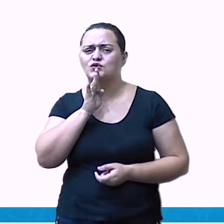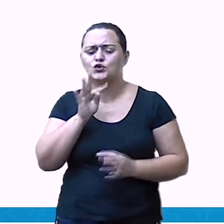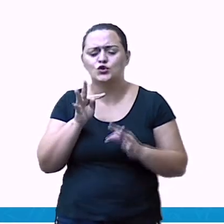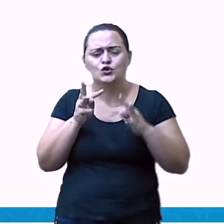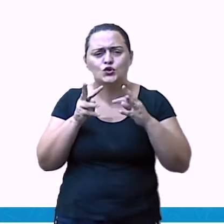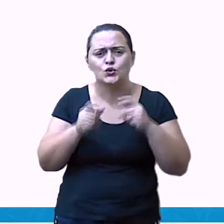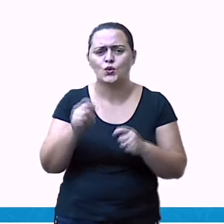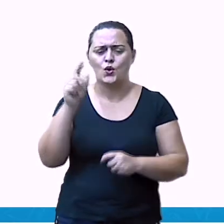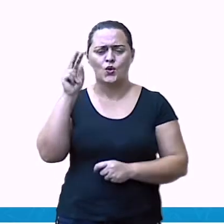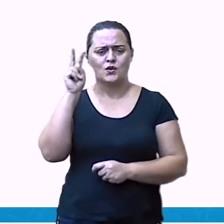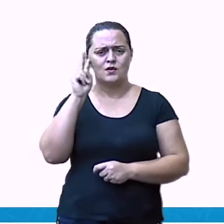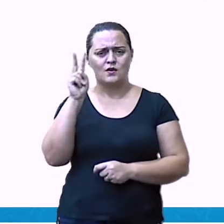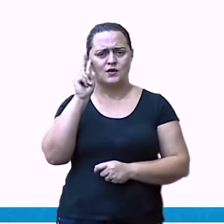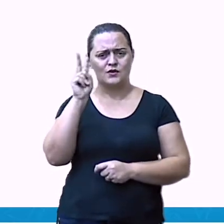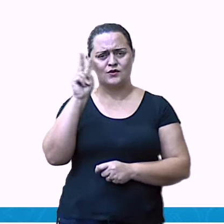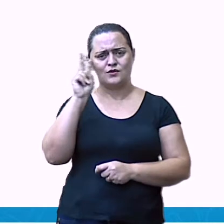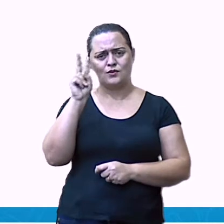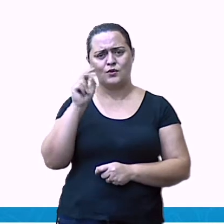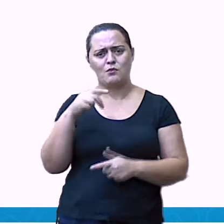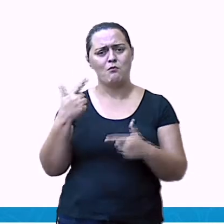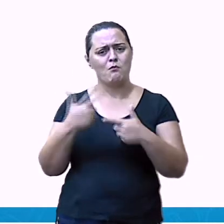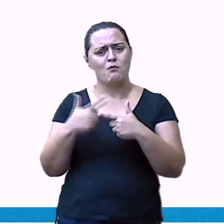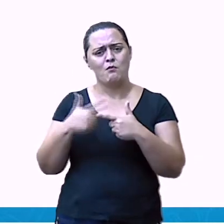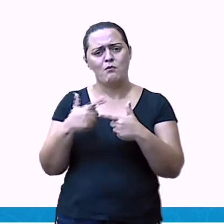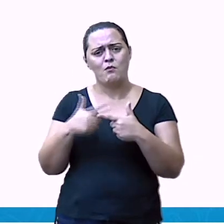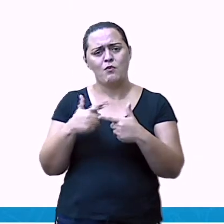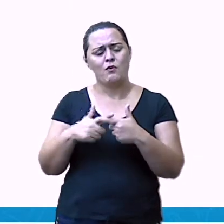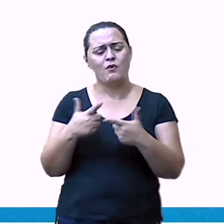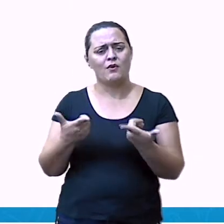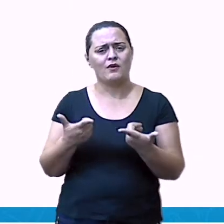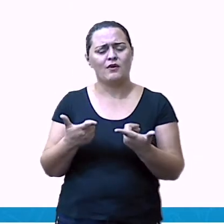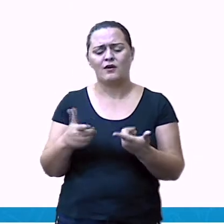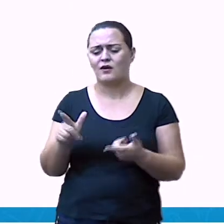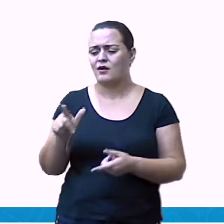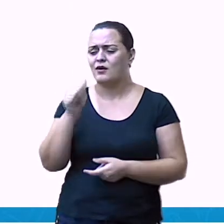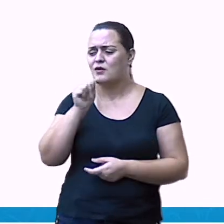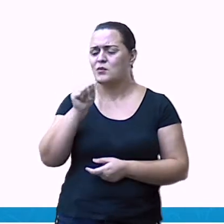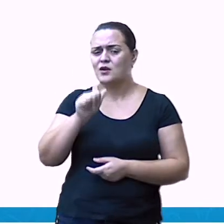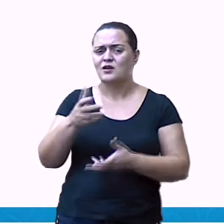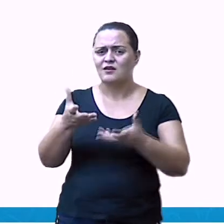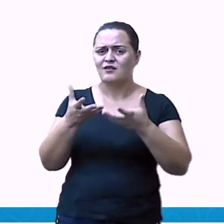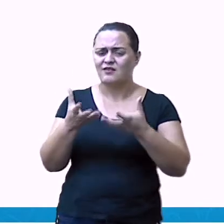que será que ela quer tanto que o avô a conte?